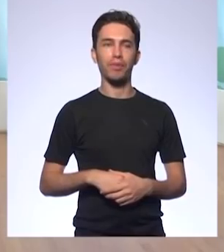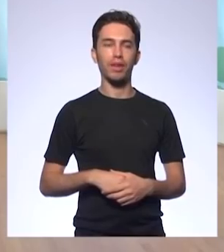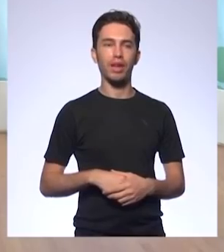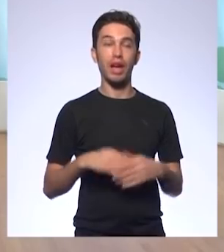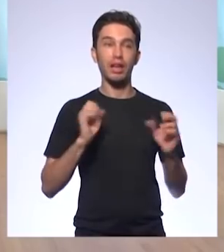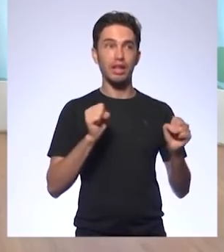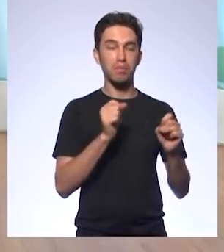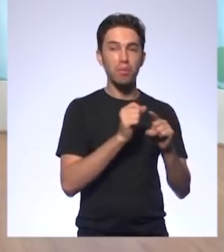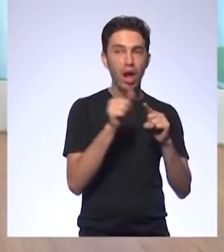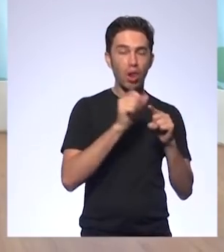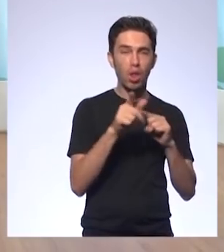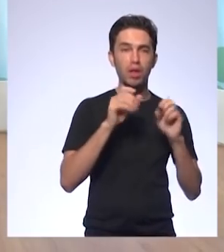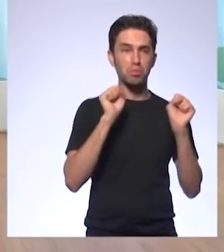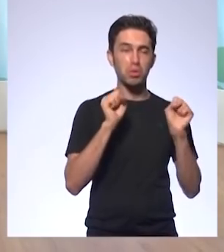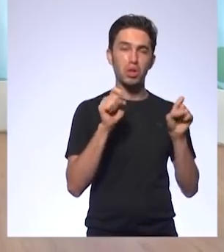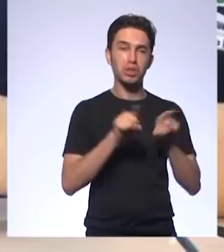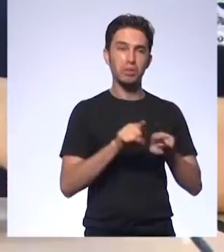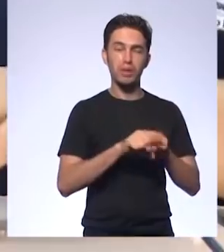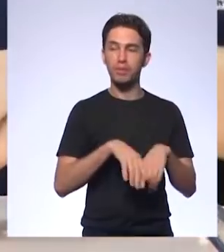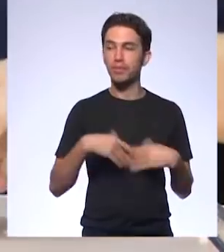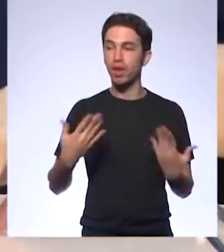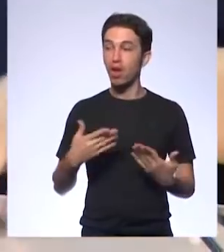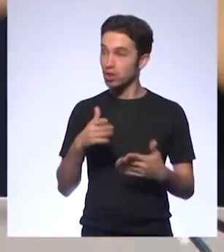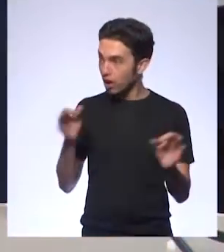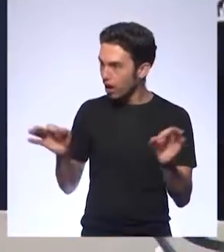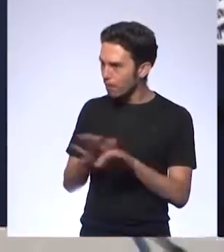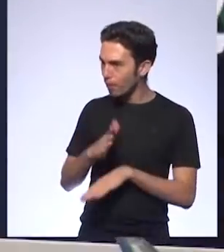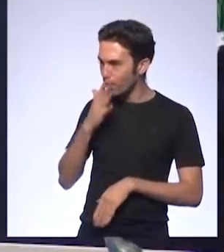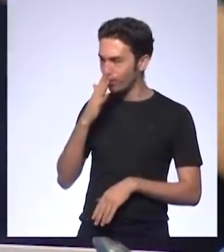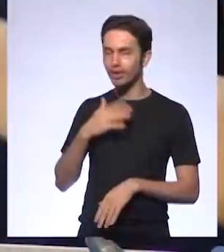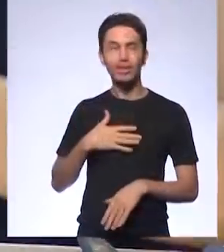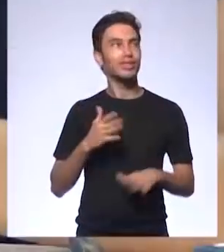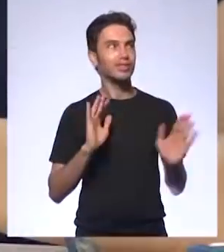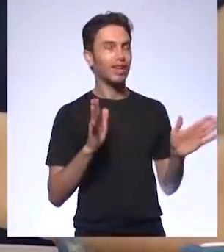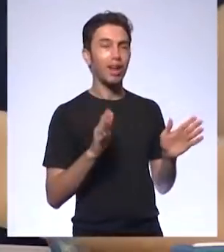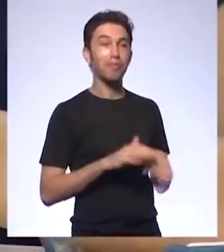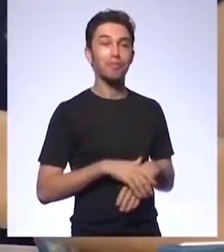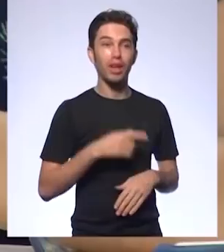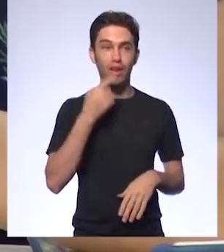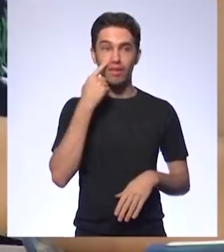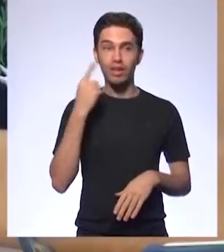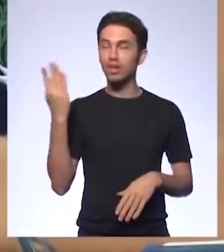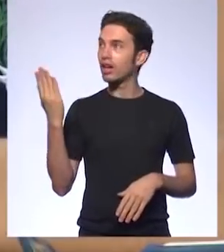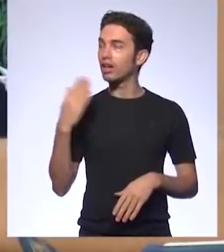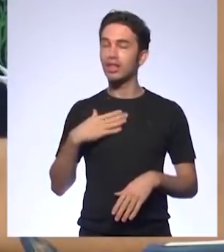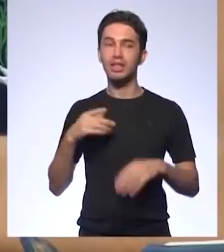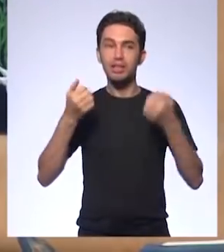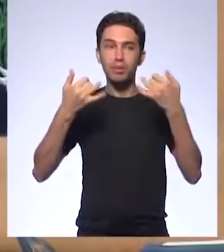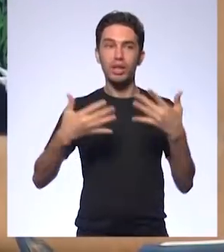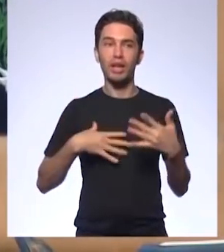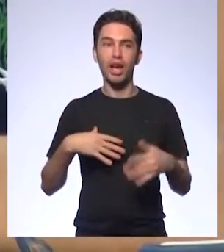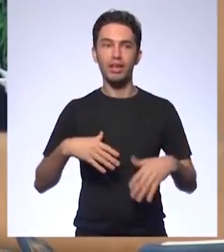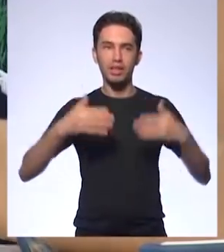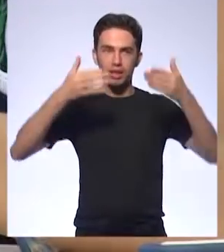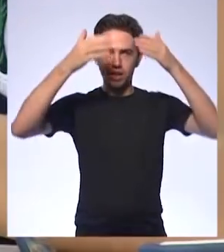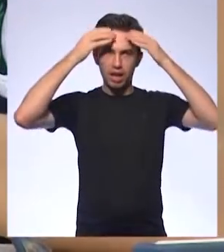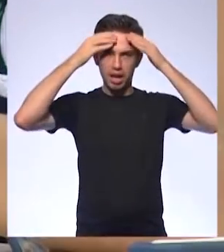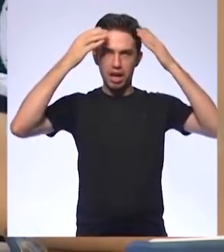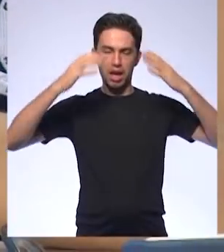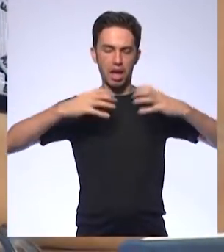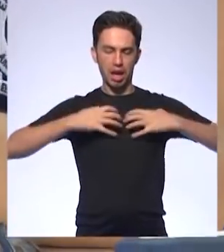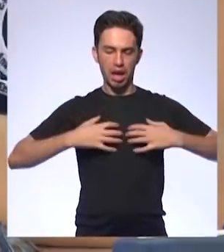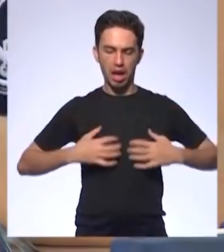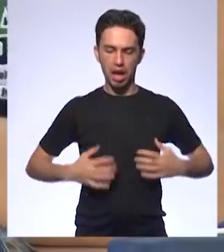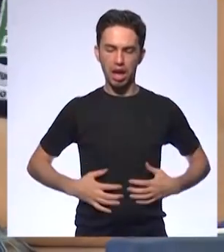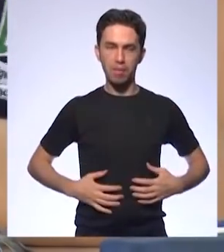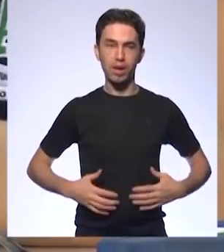seu gladiador. Bom, aqui a gente tem a armadura. Aqui.